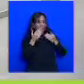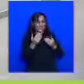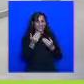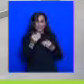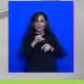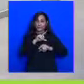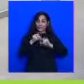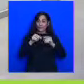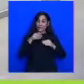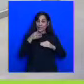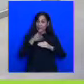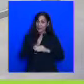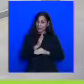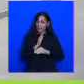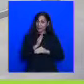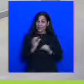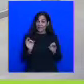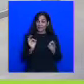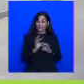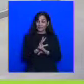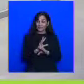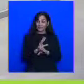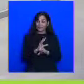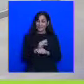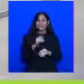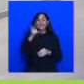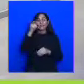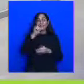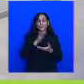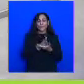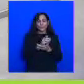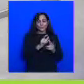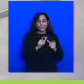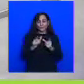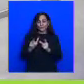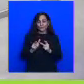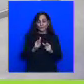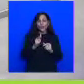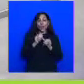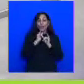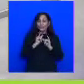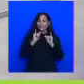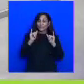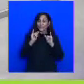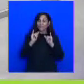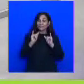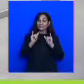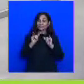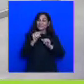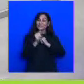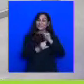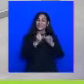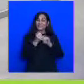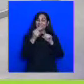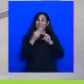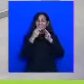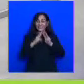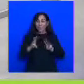Obrigado. Sorteio do Super 7 realizado, validado. Após a apuração, todos os resultados serão publicados